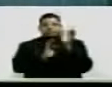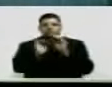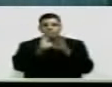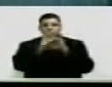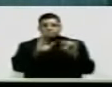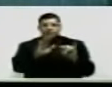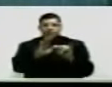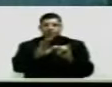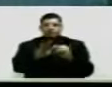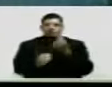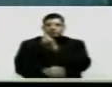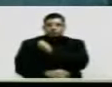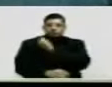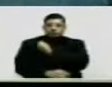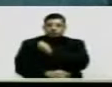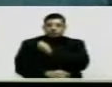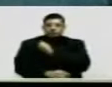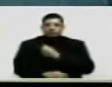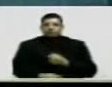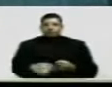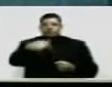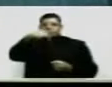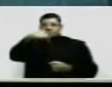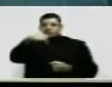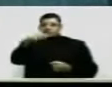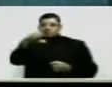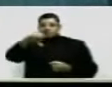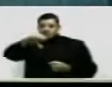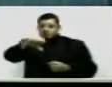projeto de lei número